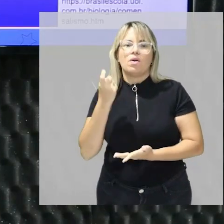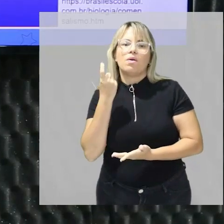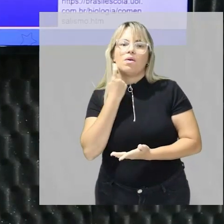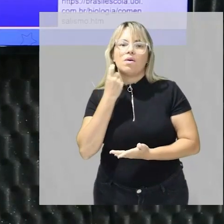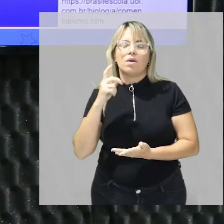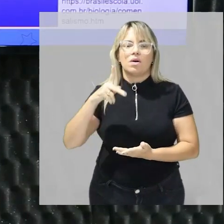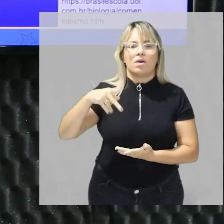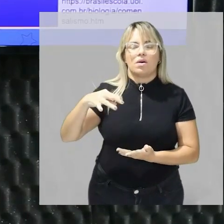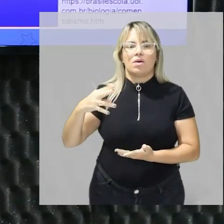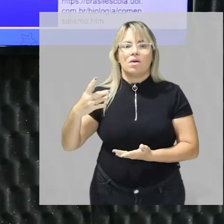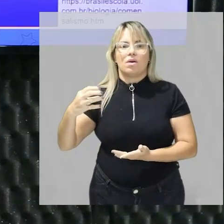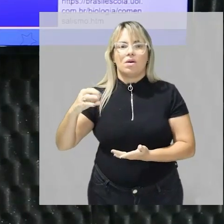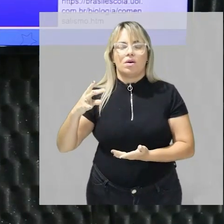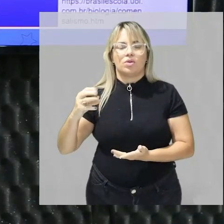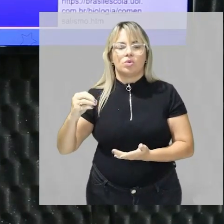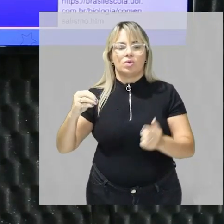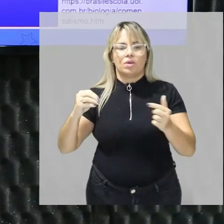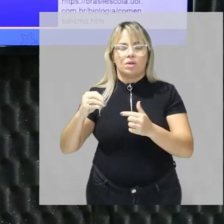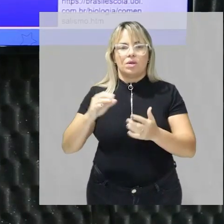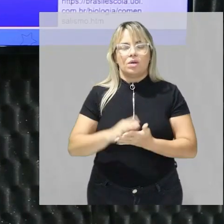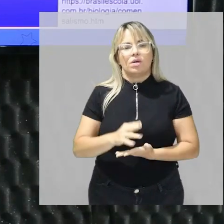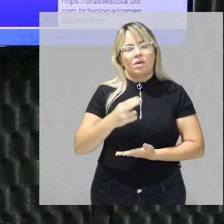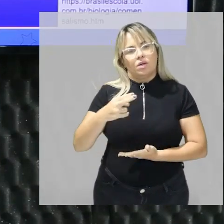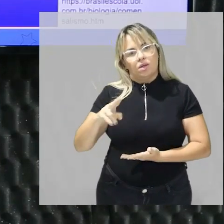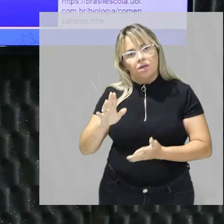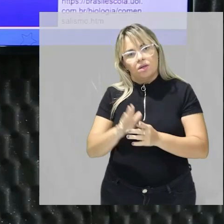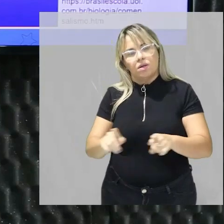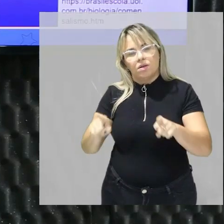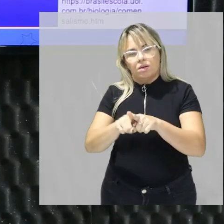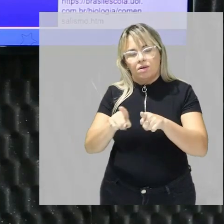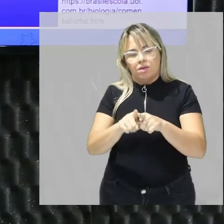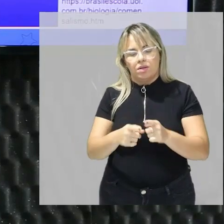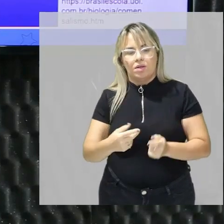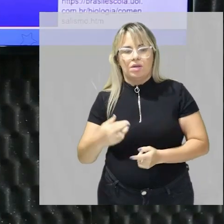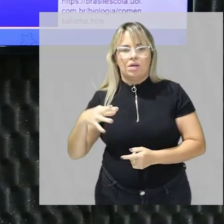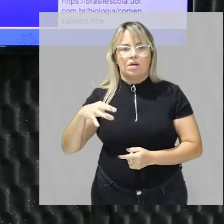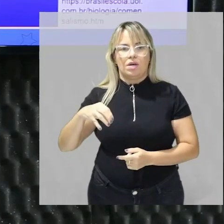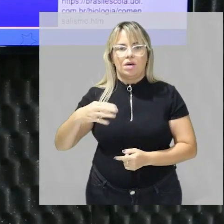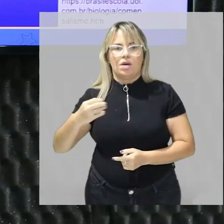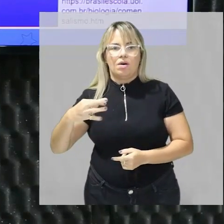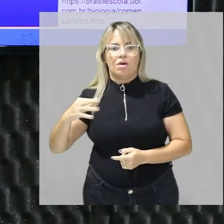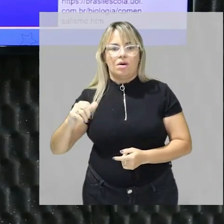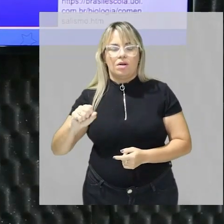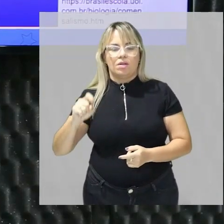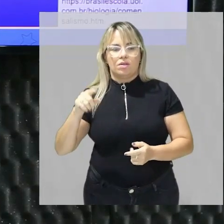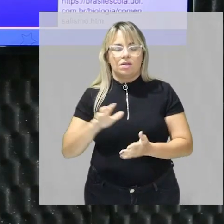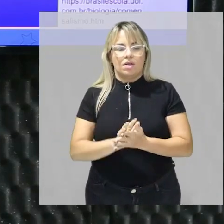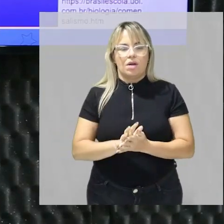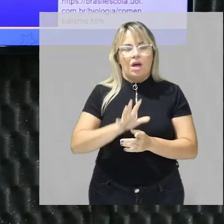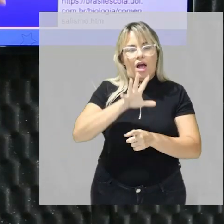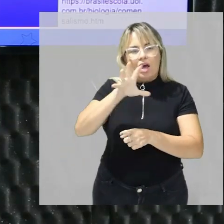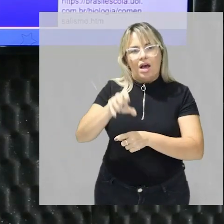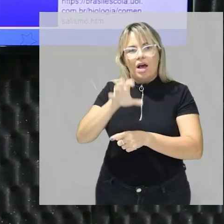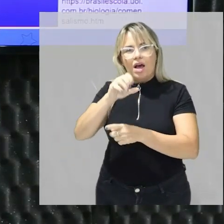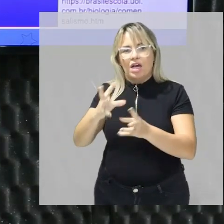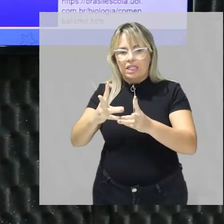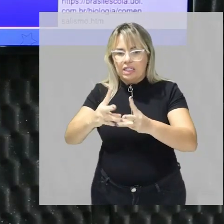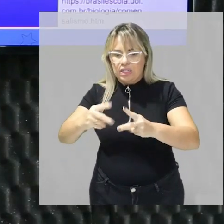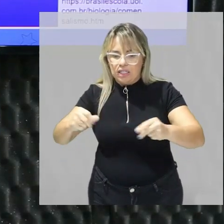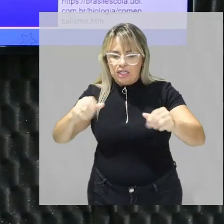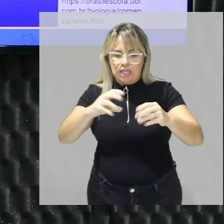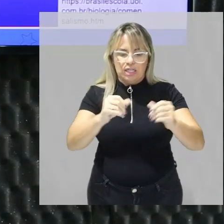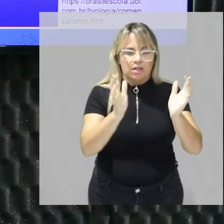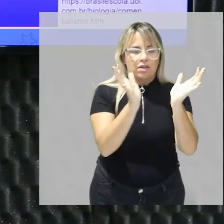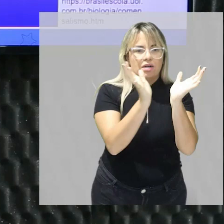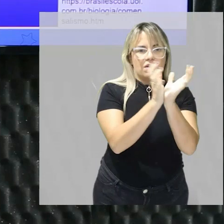piloto, tá? Que nós também chamamos de rêmora. Então, ele se alimenta de restos alimentares do